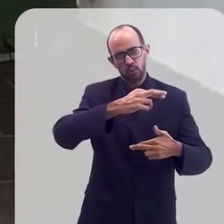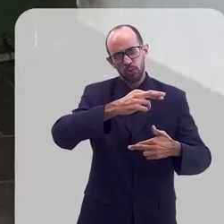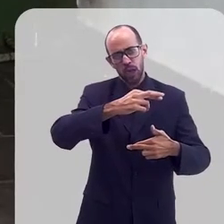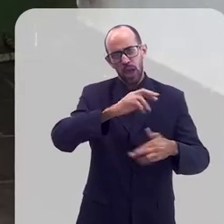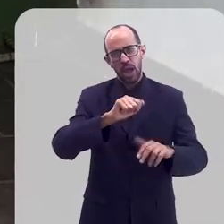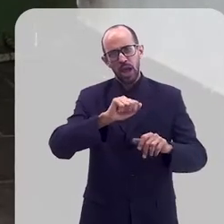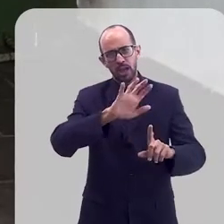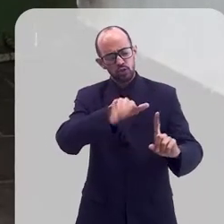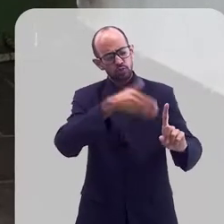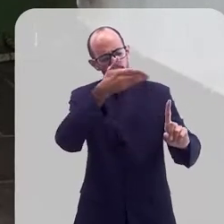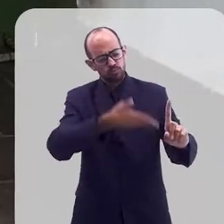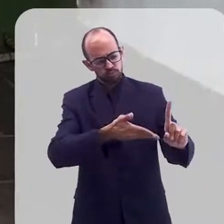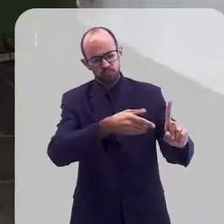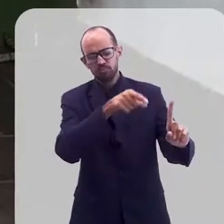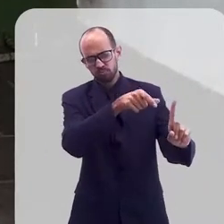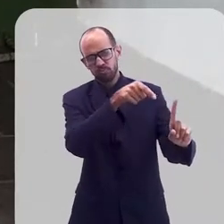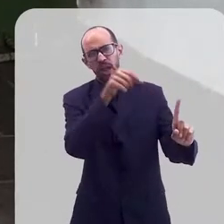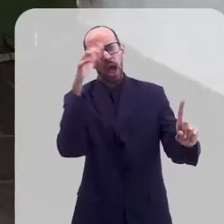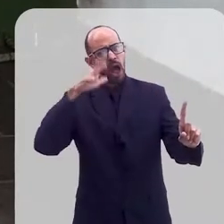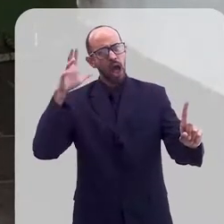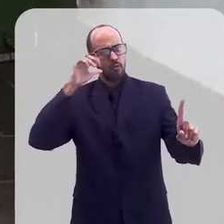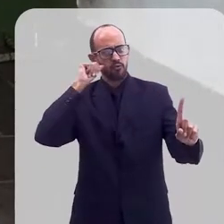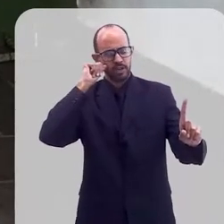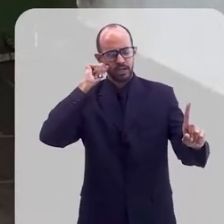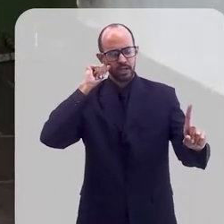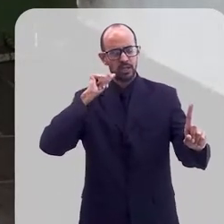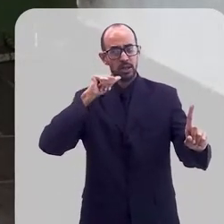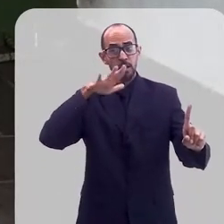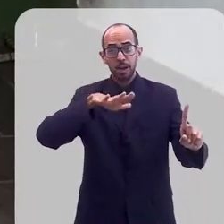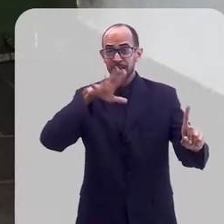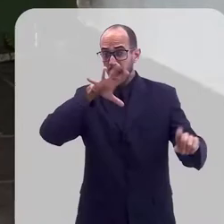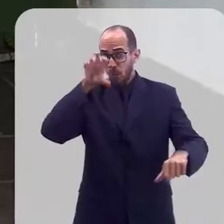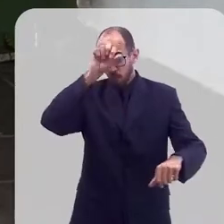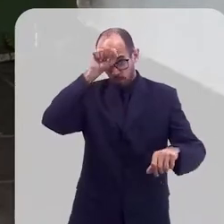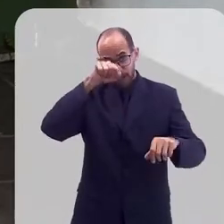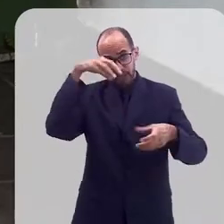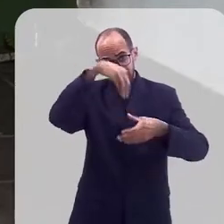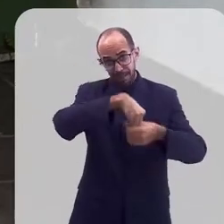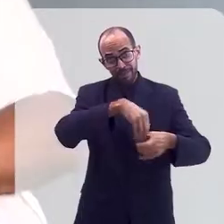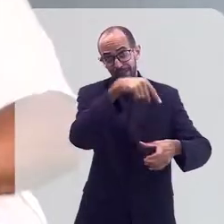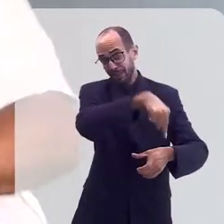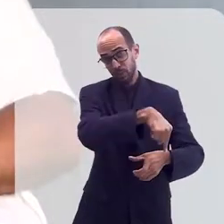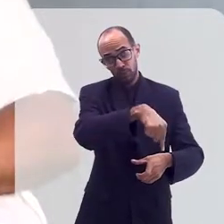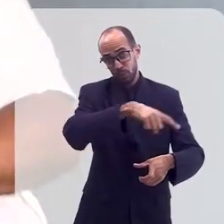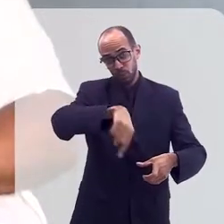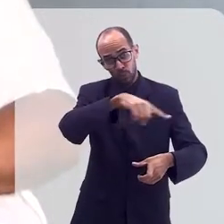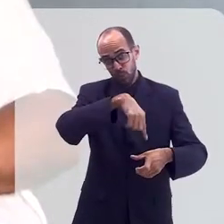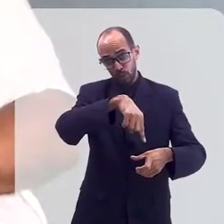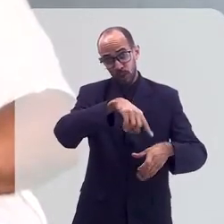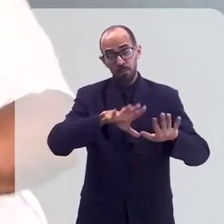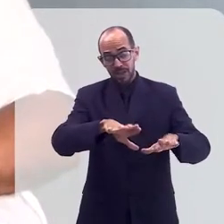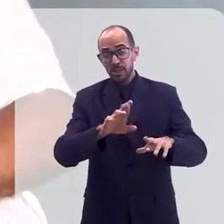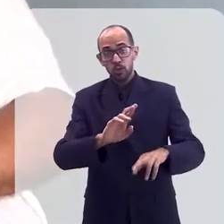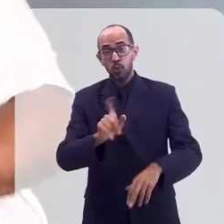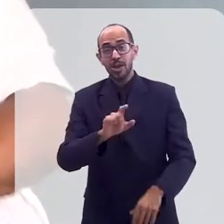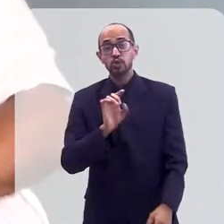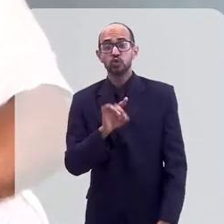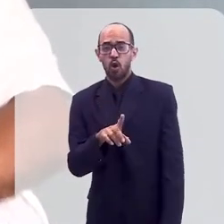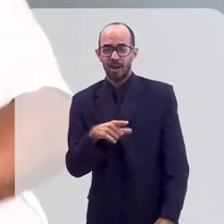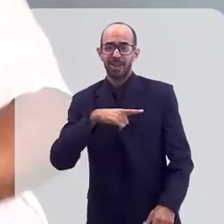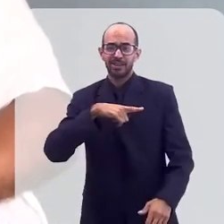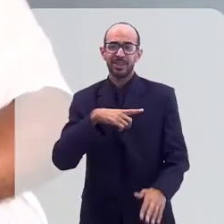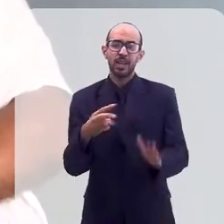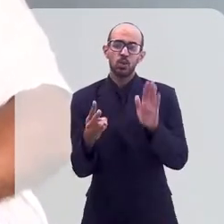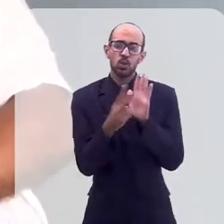matriz africana. Certo. Né? E a Umbanda está dentro disso. Só que a Umbanda não é só isso. Né? Ela tem o índio,